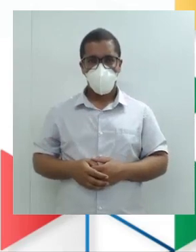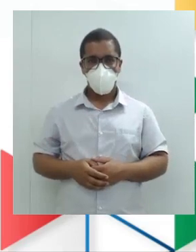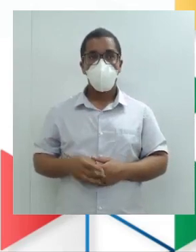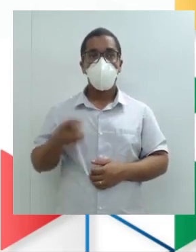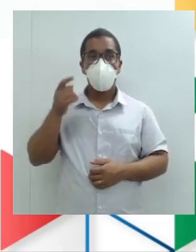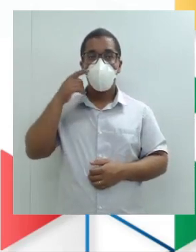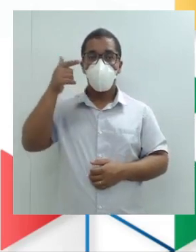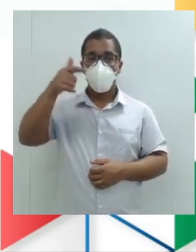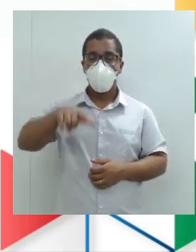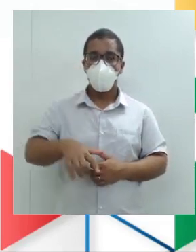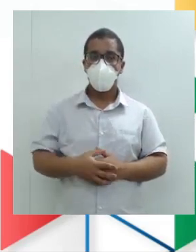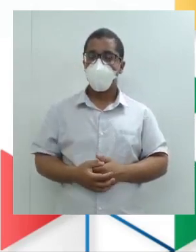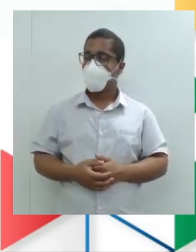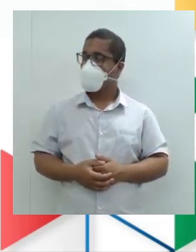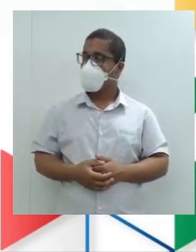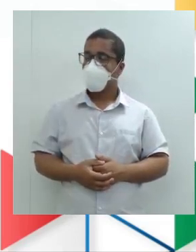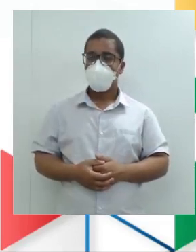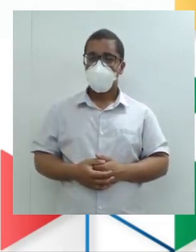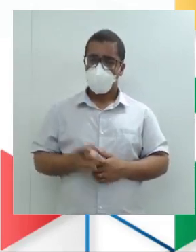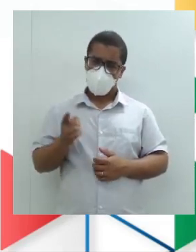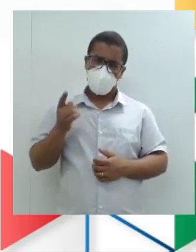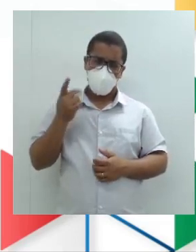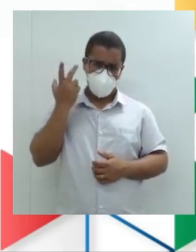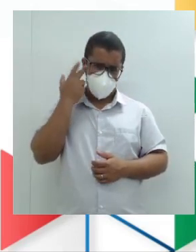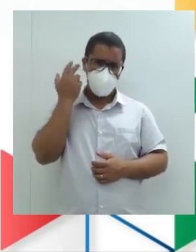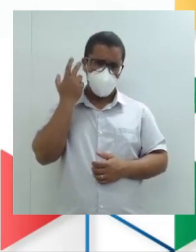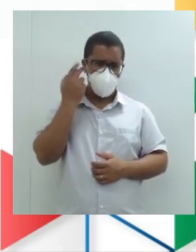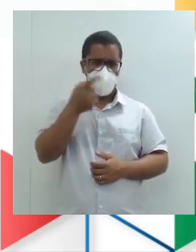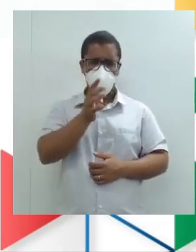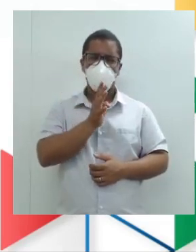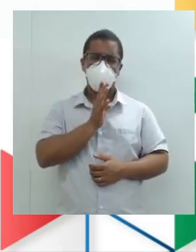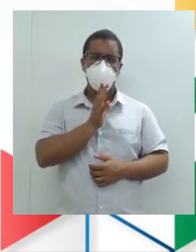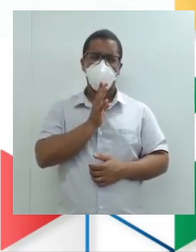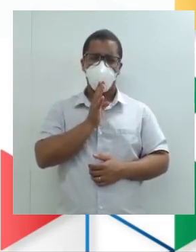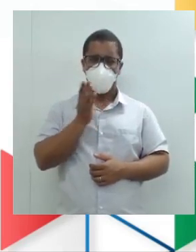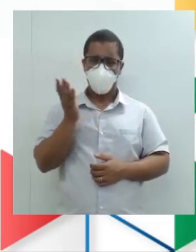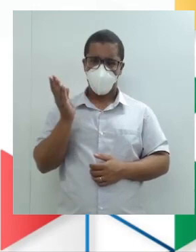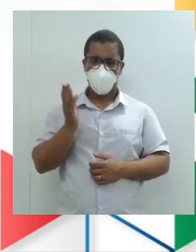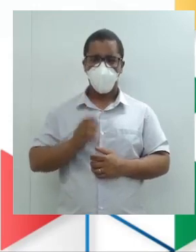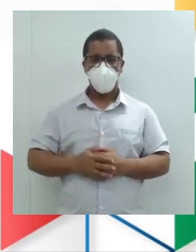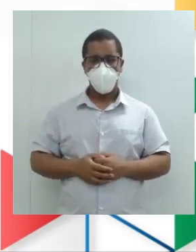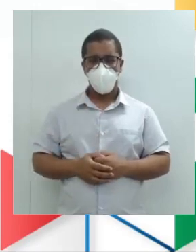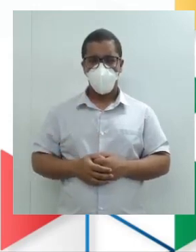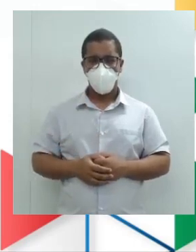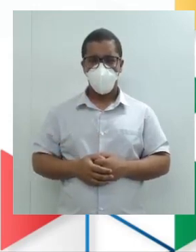Próxima imagem. Essa é mais comum, né?